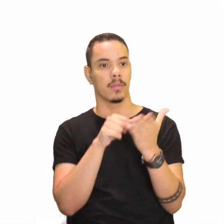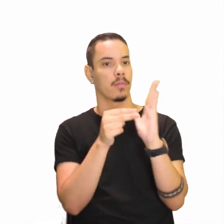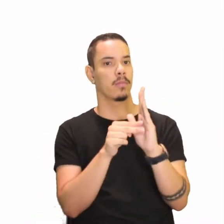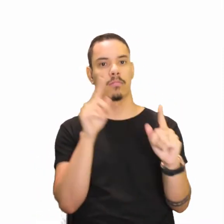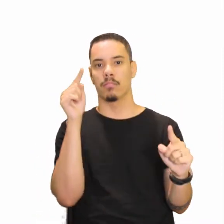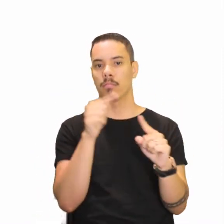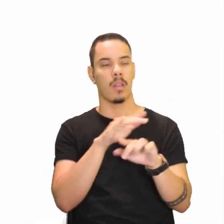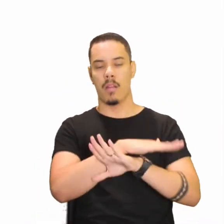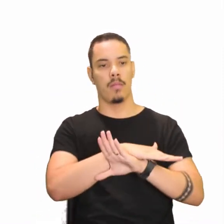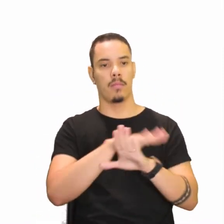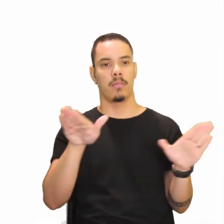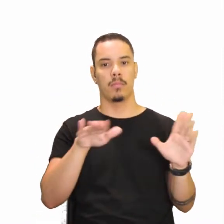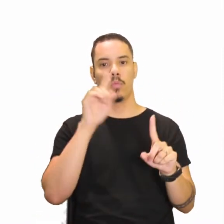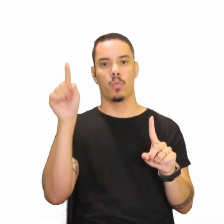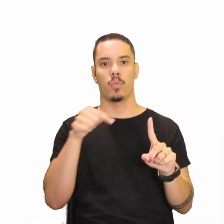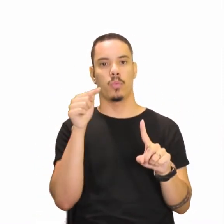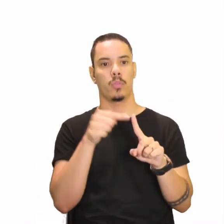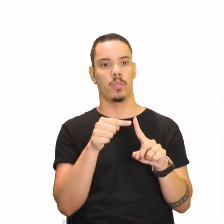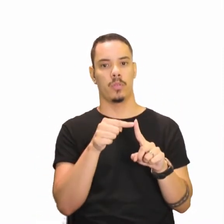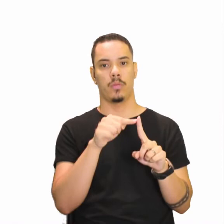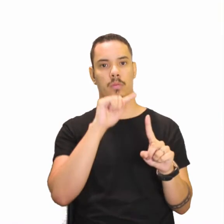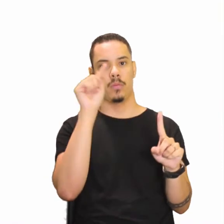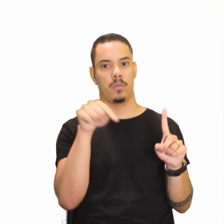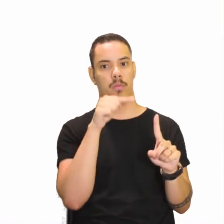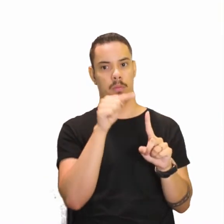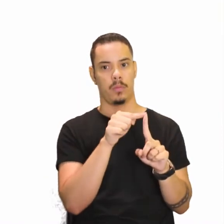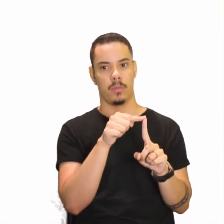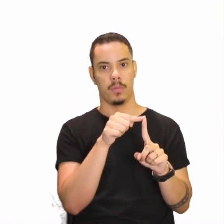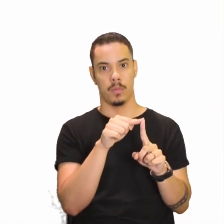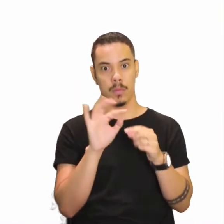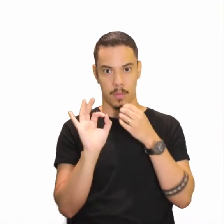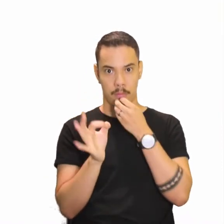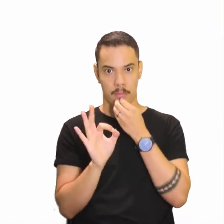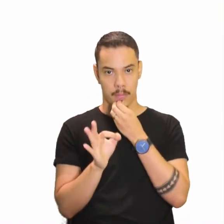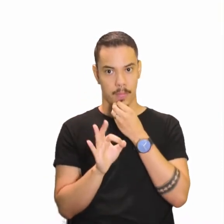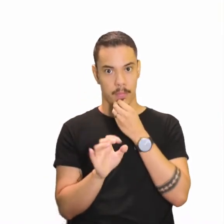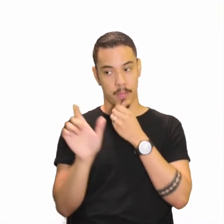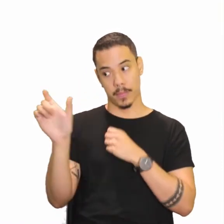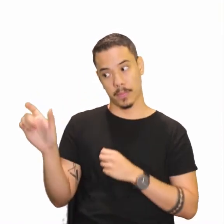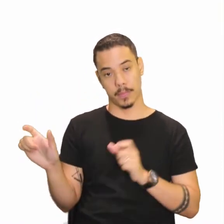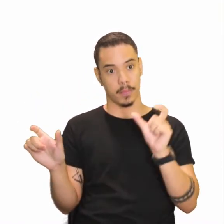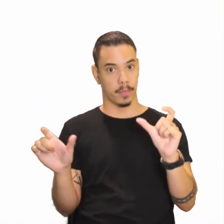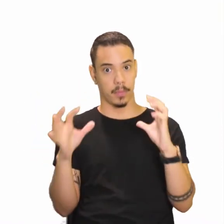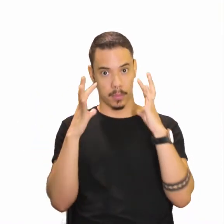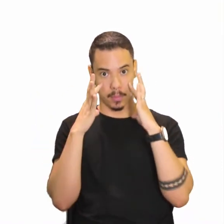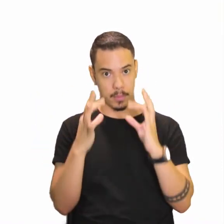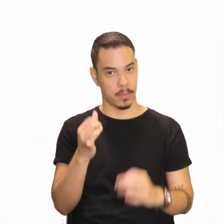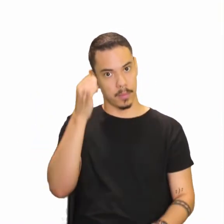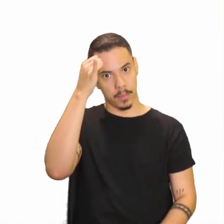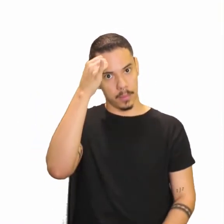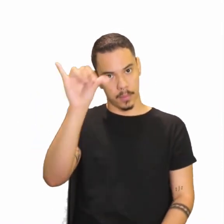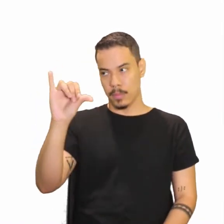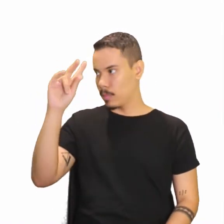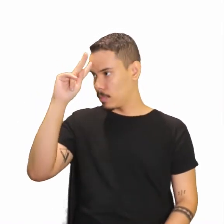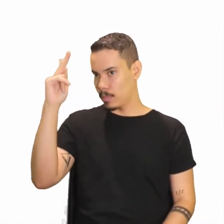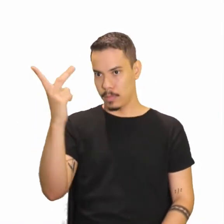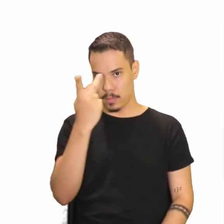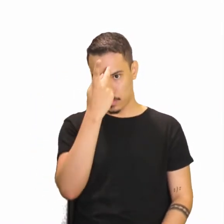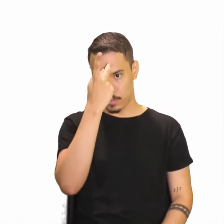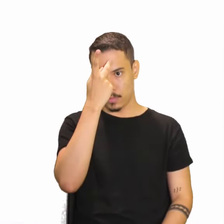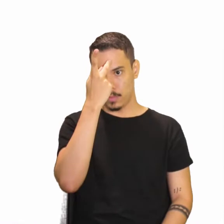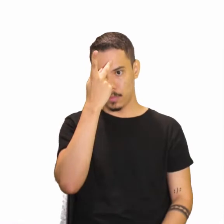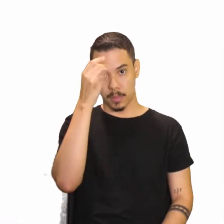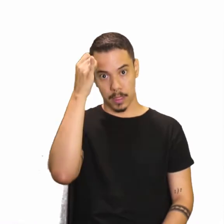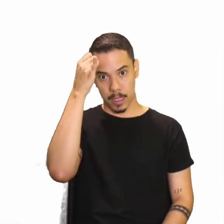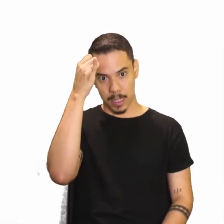finalidade, tá bom? Porque eu comecei explicando de um, depois eu passei para o outro, tá bom? Não confunda, tá? Não